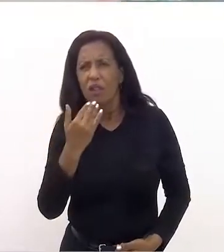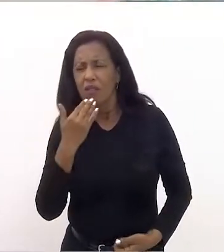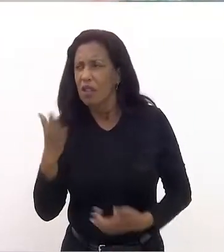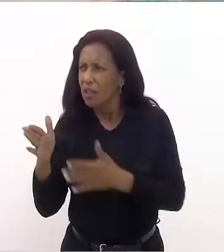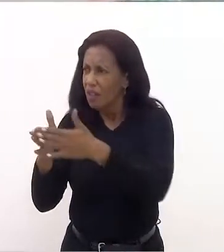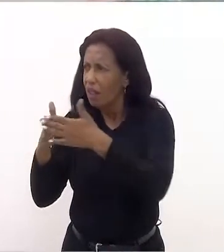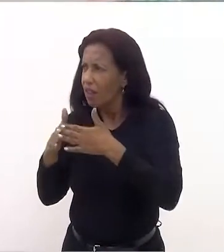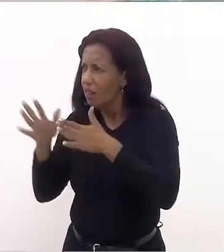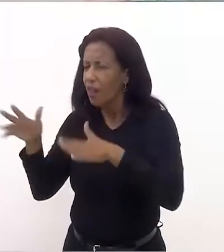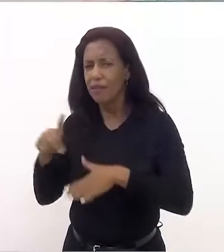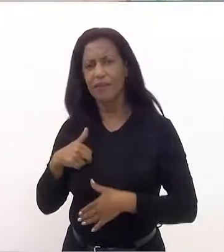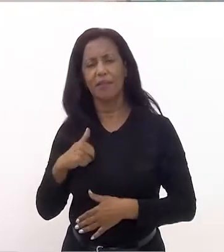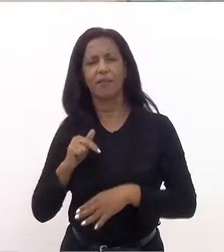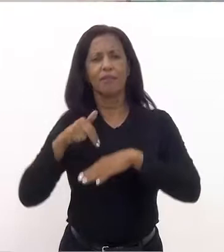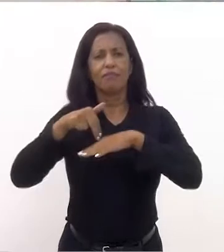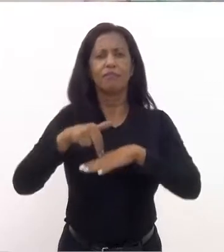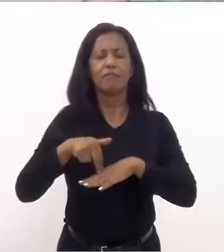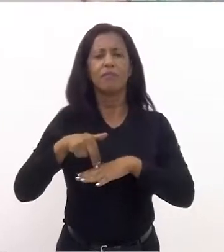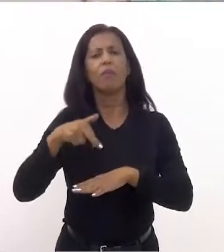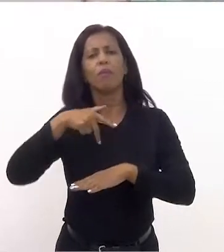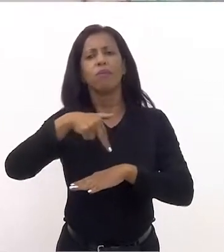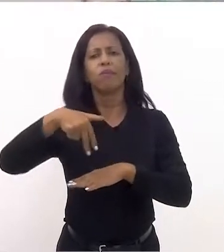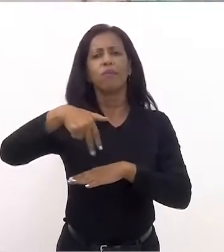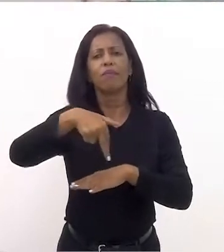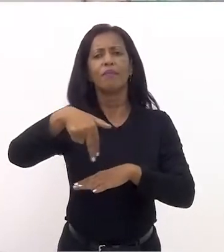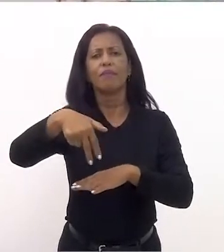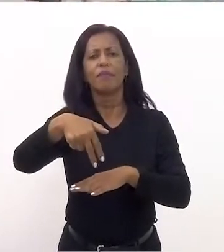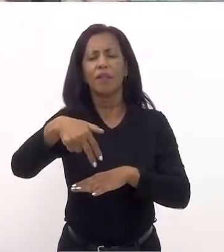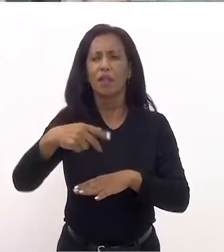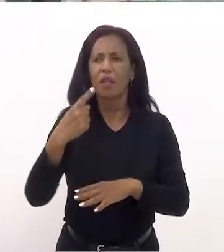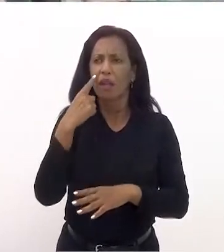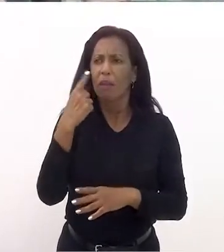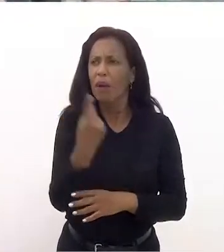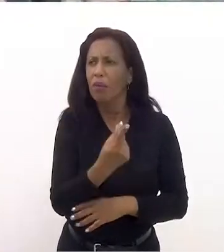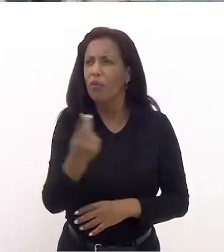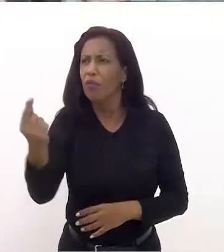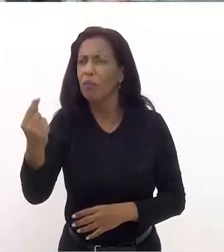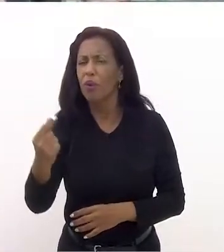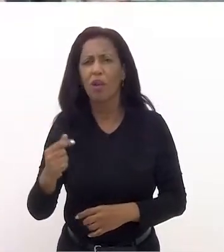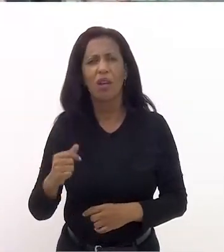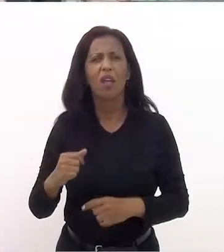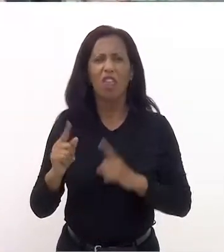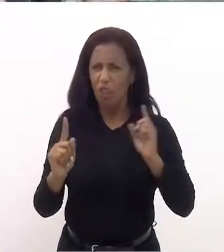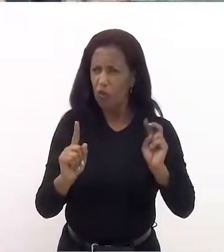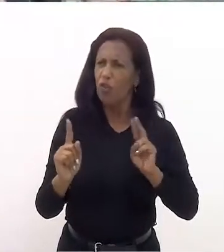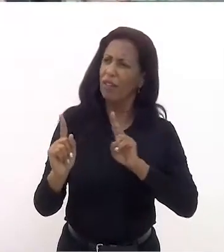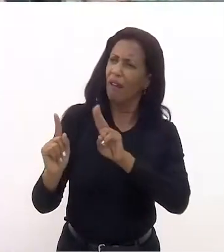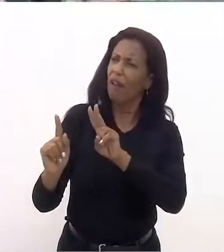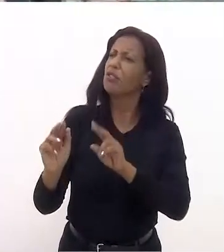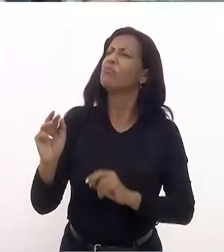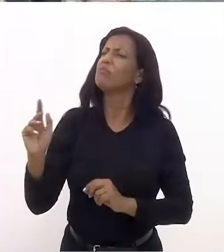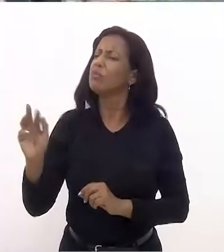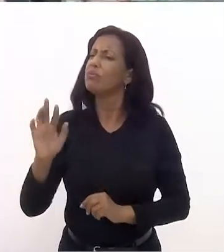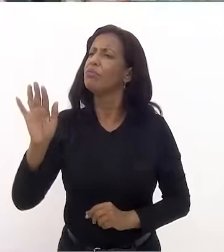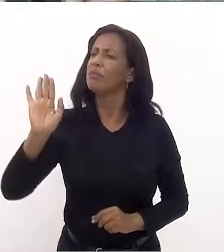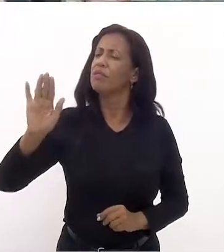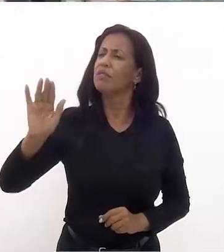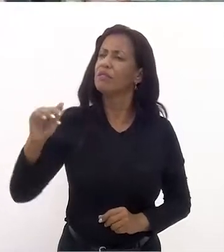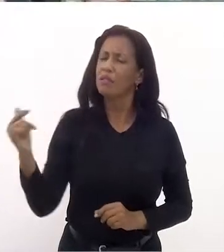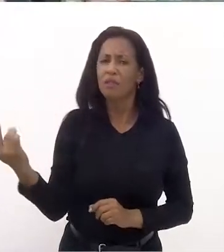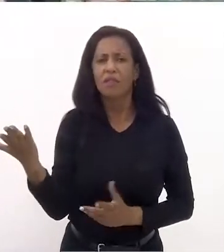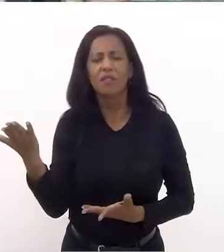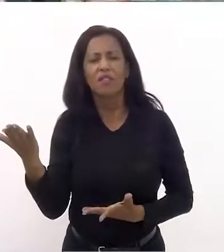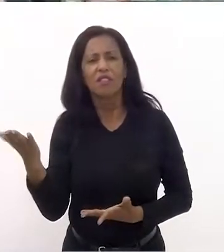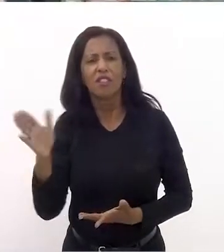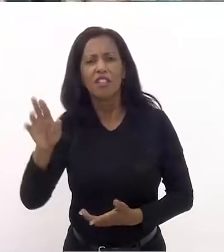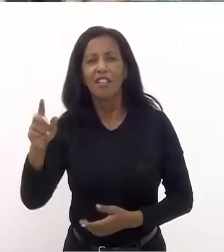pedi licença à pessoa que estava e fui lá, mas ela já tinha saído. Aí eu saí atrás,